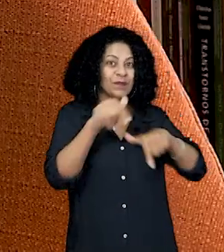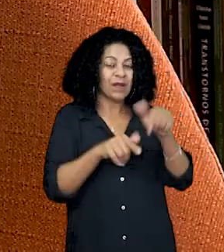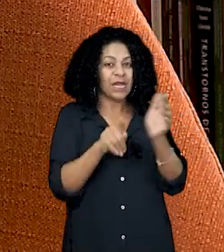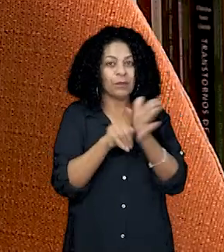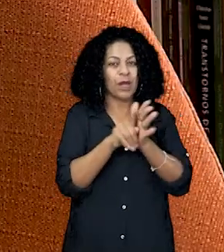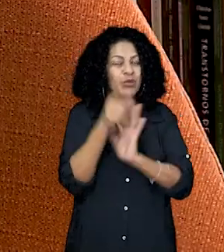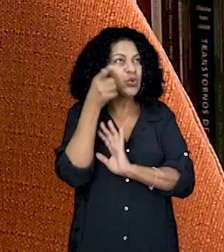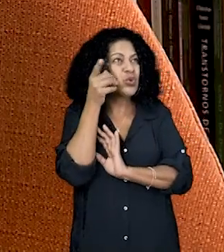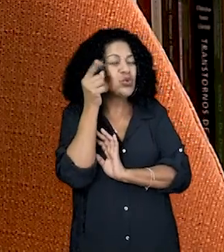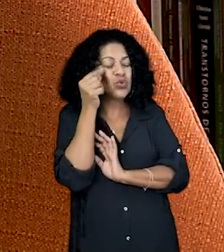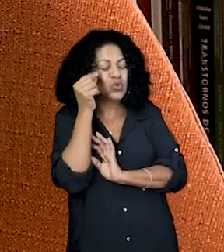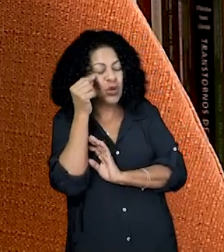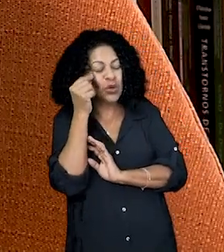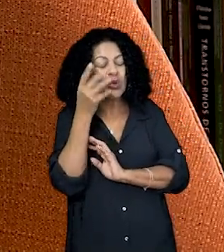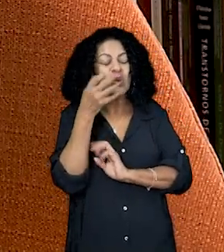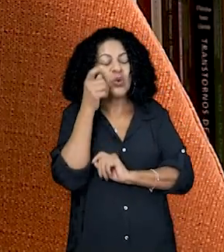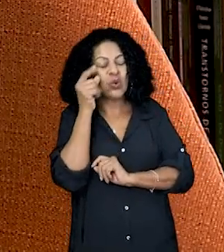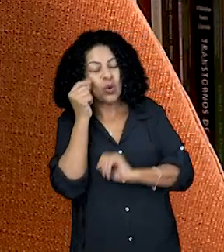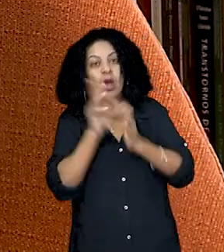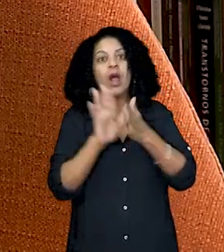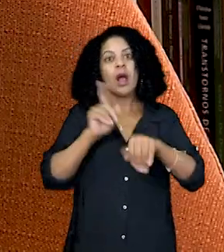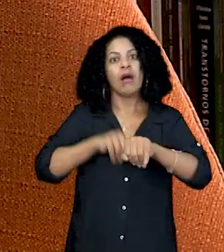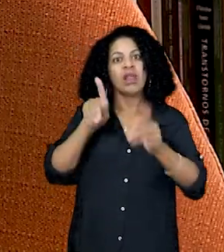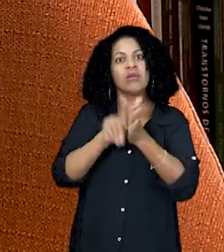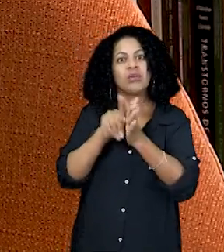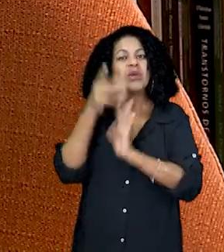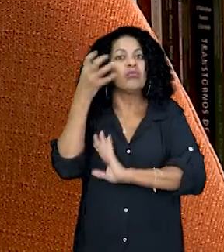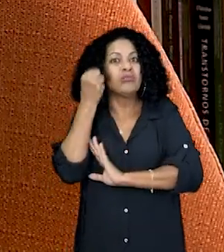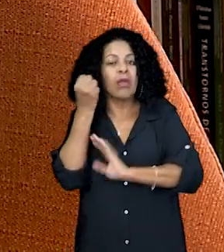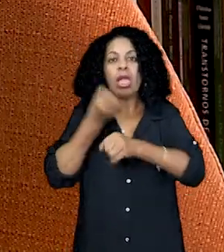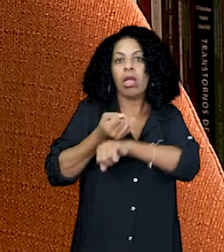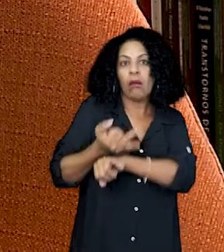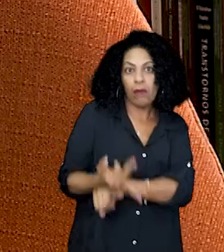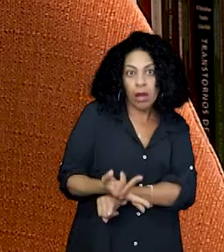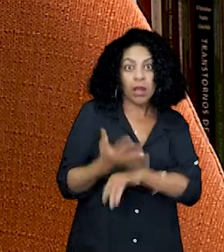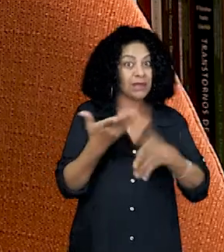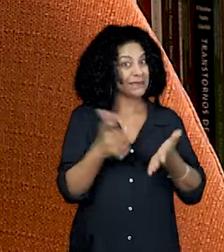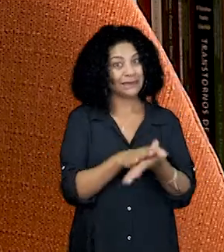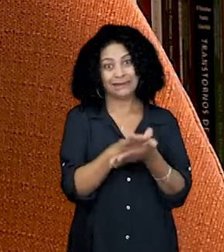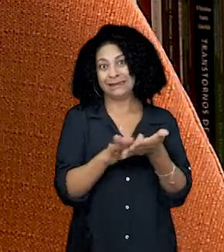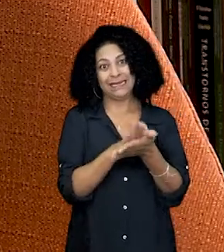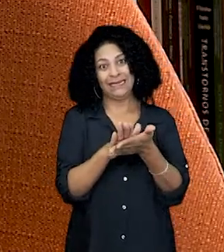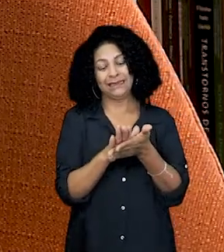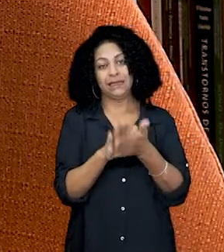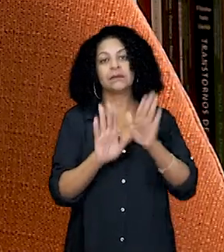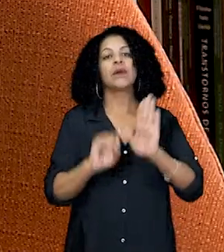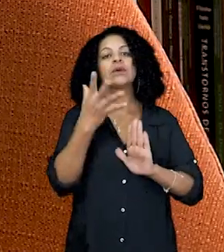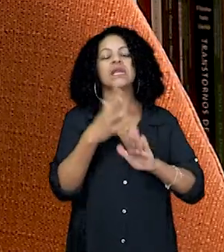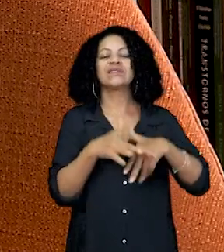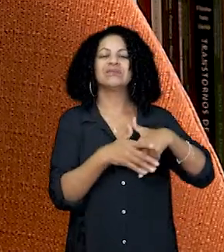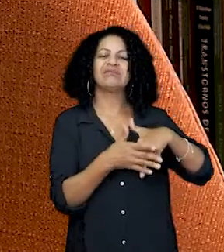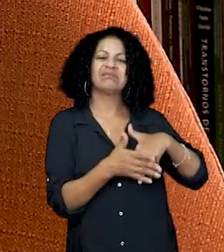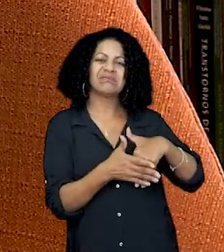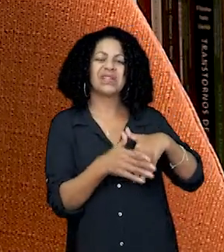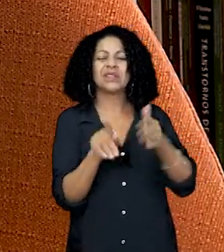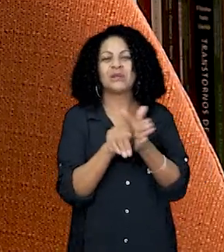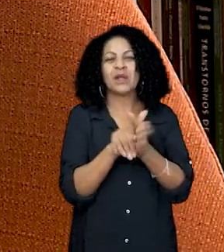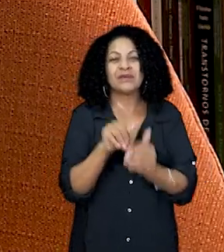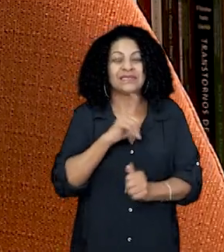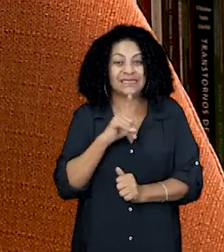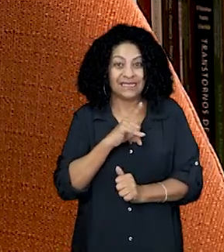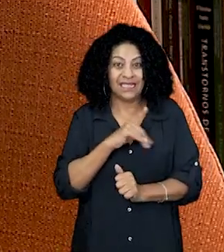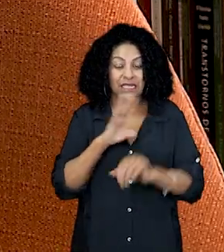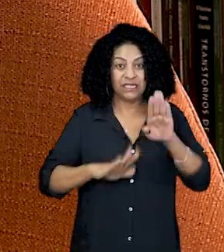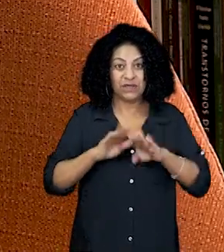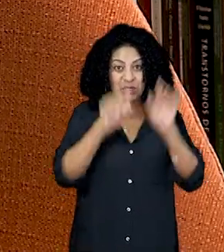uma privação de sono no momento que ela deveria estar dormindo, e isso gera muitos casos aí do aumento